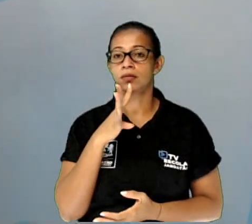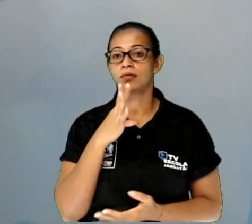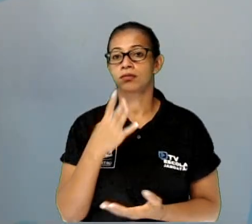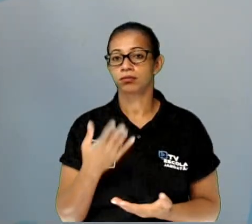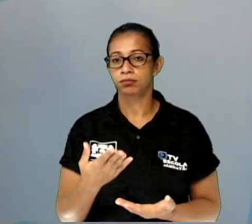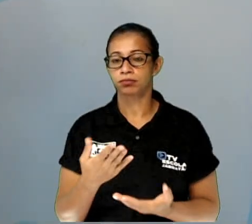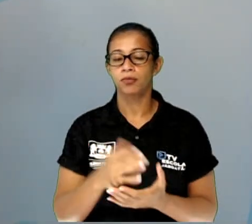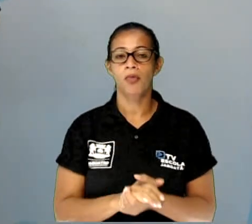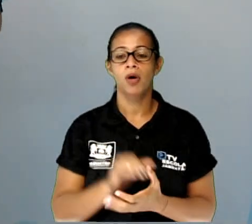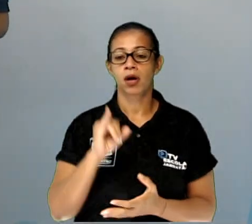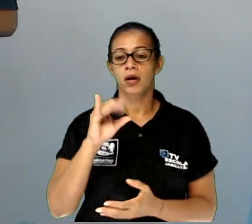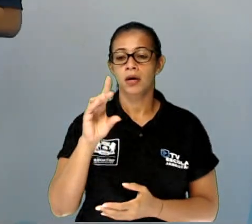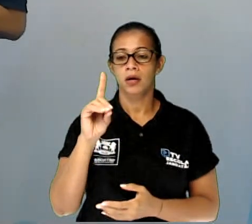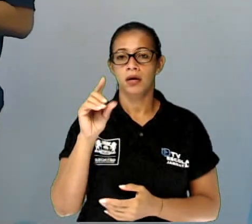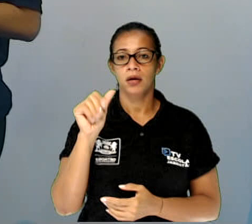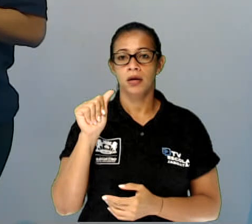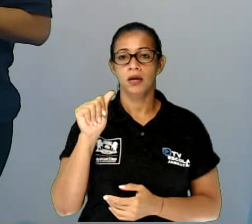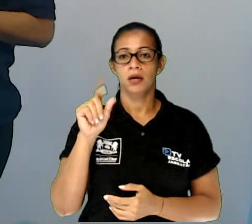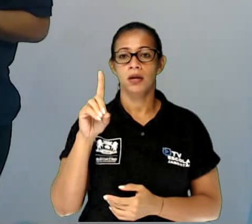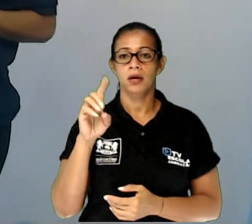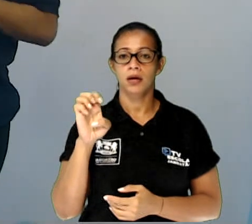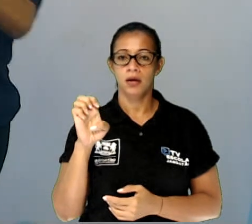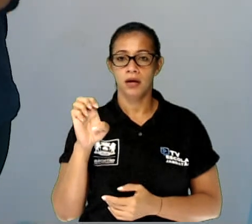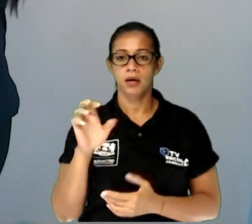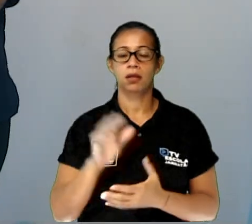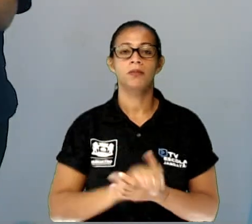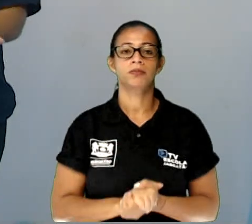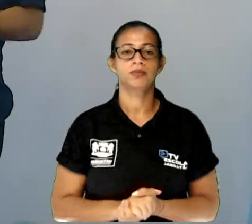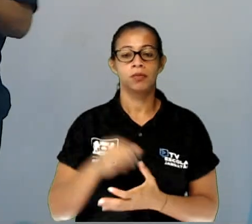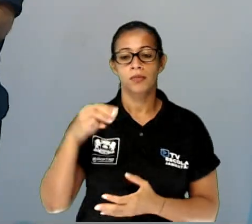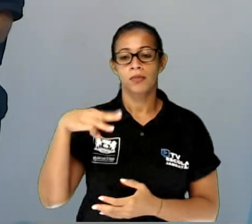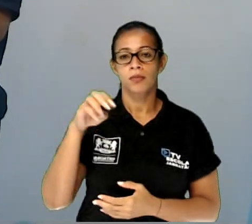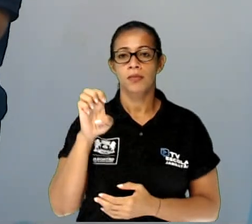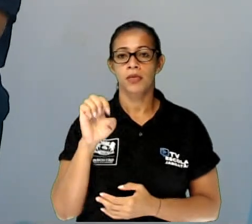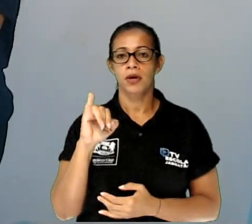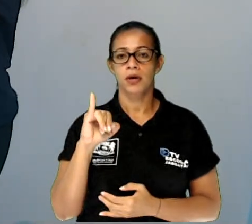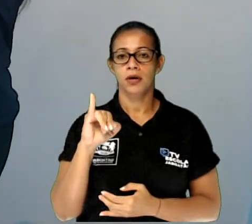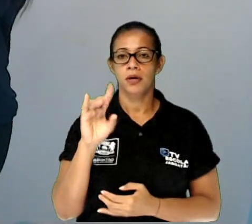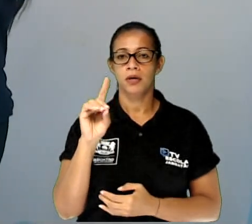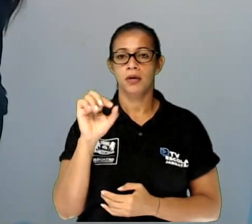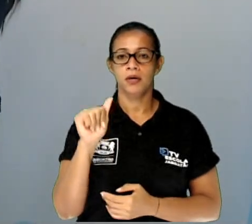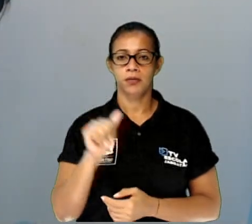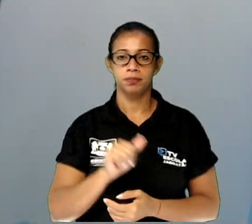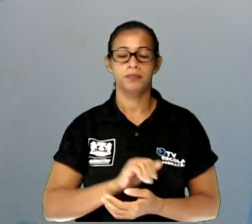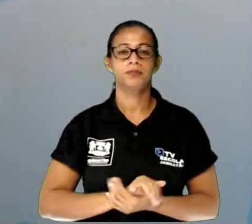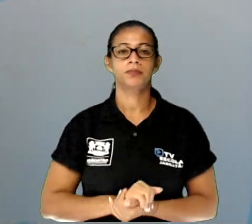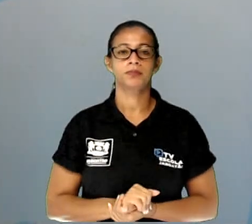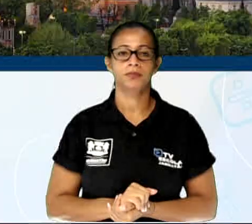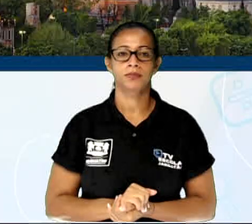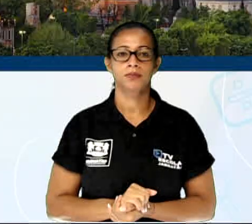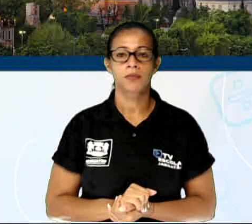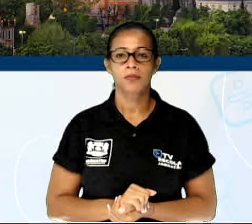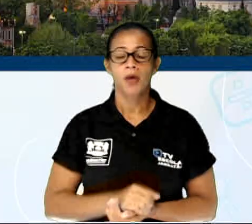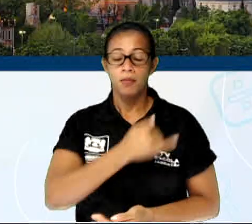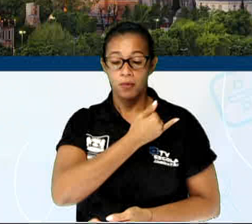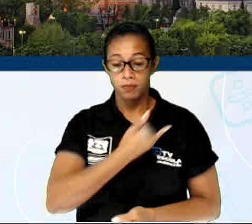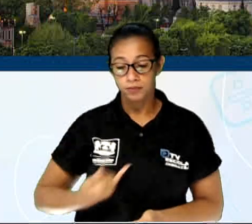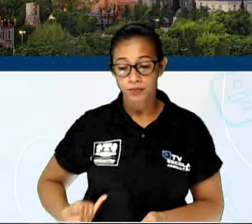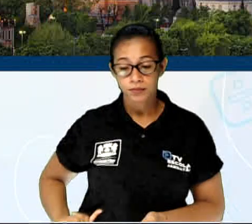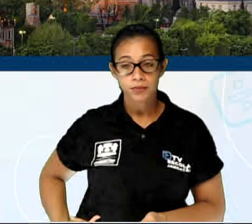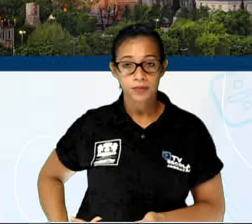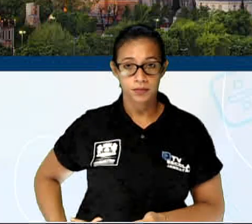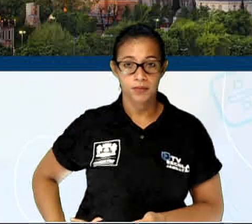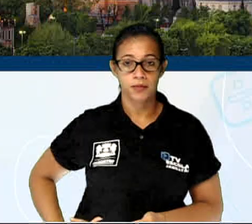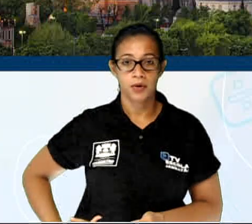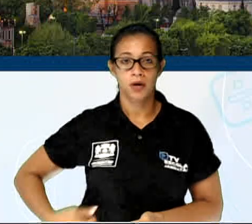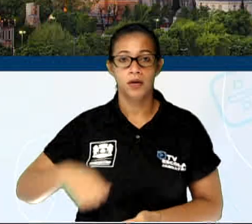esse império que a gente vai começar aqui a se debruçar, né, a conhecer mais. O Império Bizantino, ele tinha como capital,